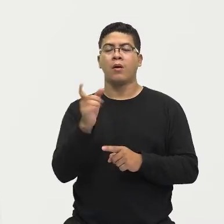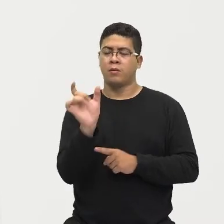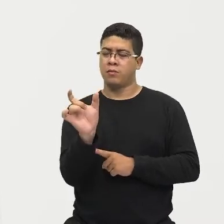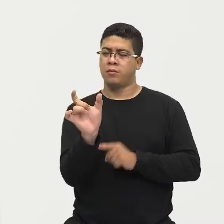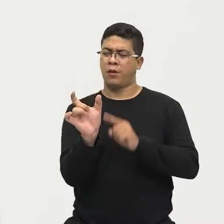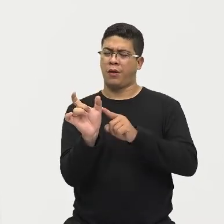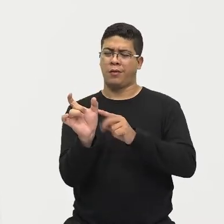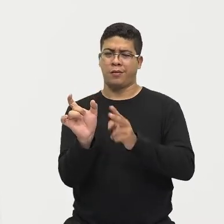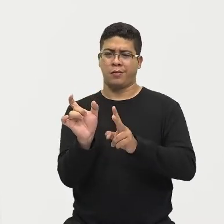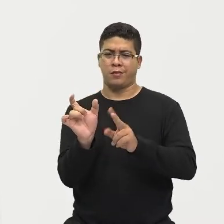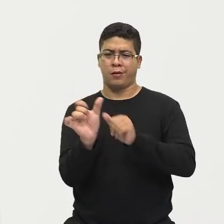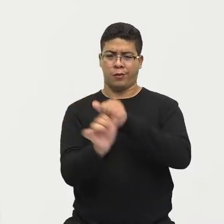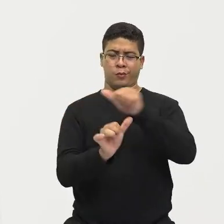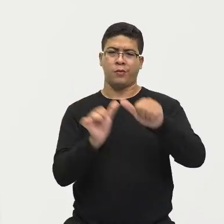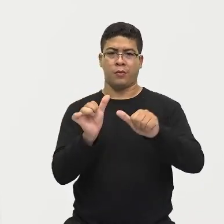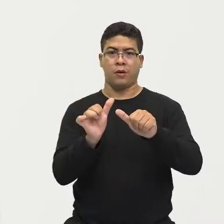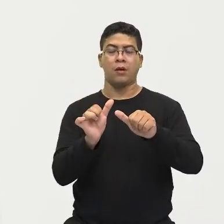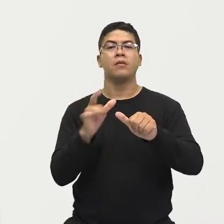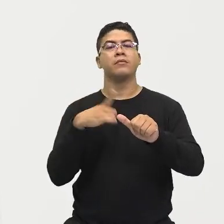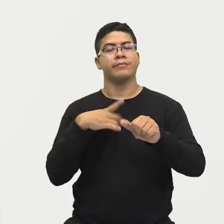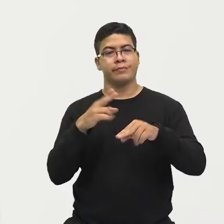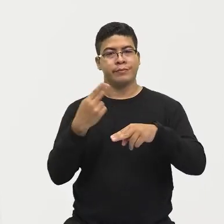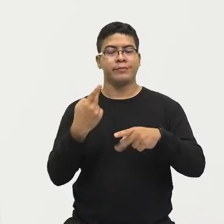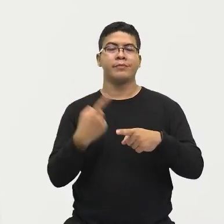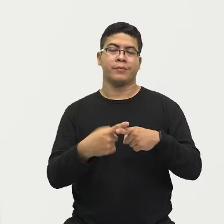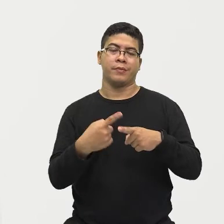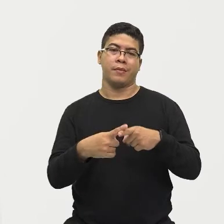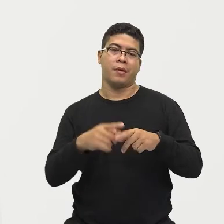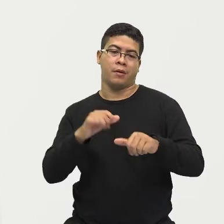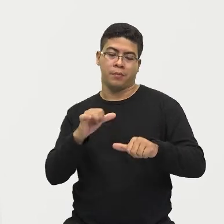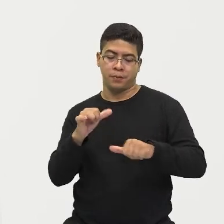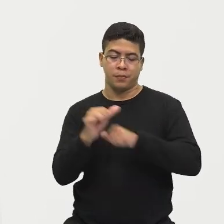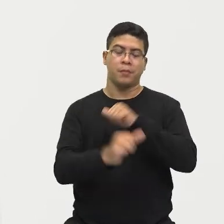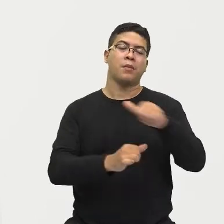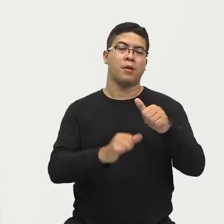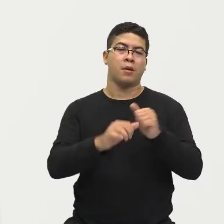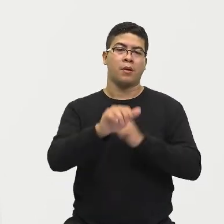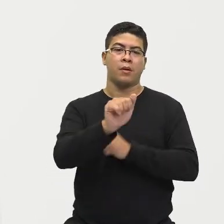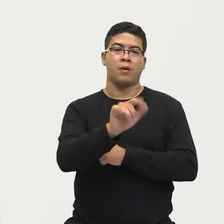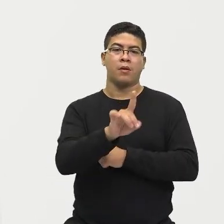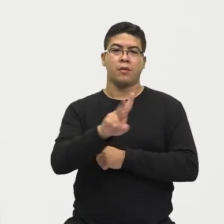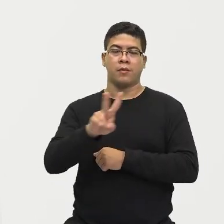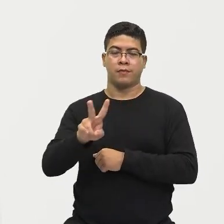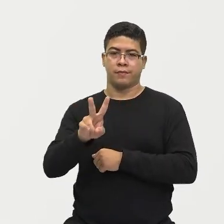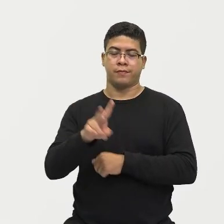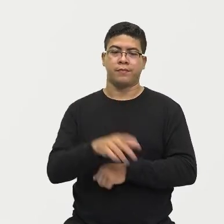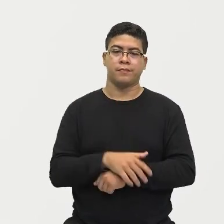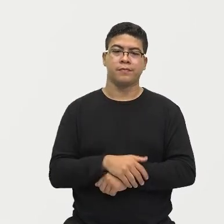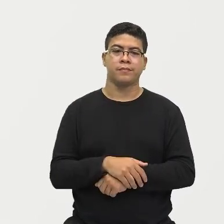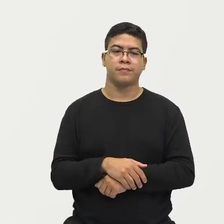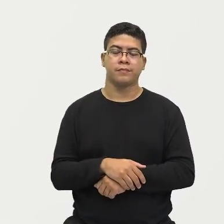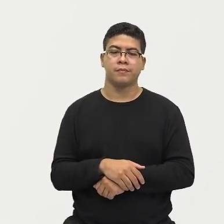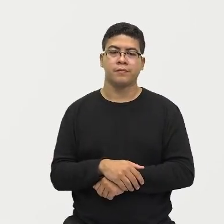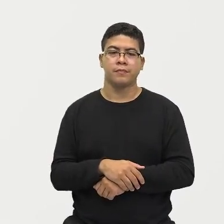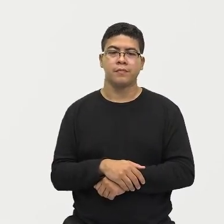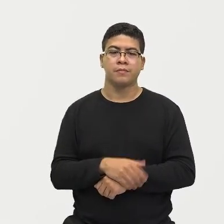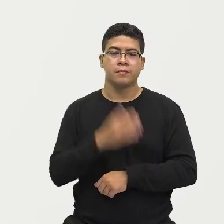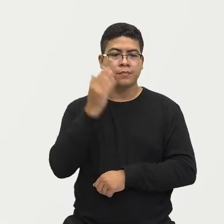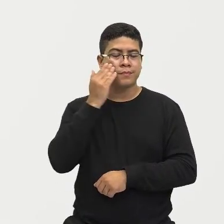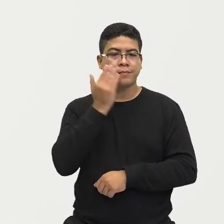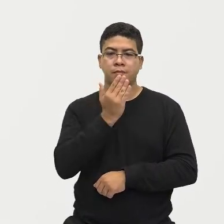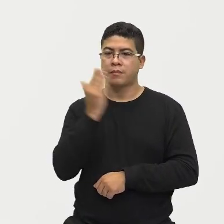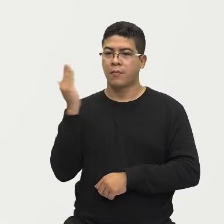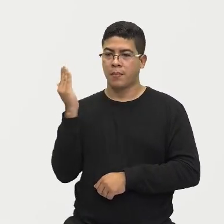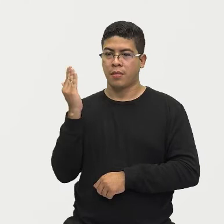força, fortemente. Vamos ver aqui, vamos ver os exemplos, olha só, observa aí. O